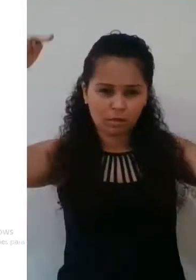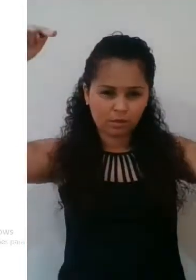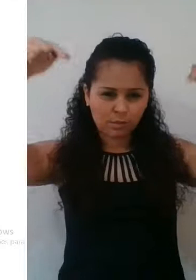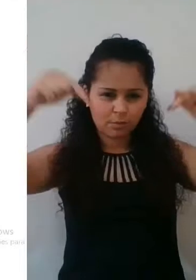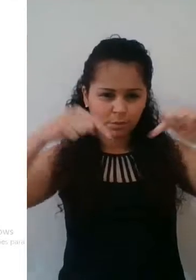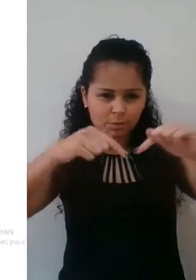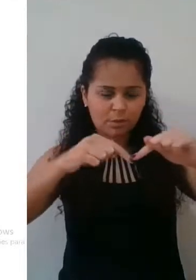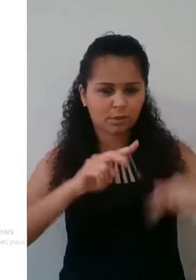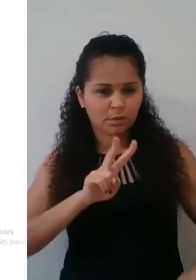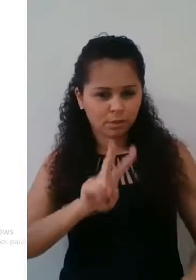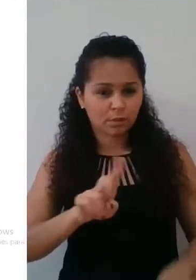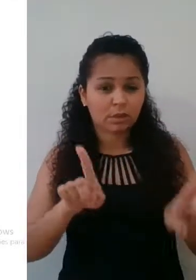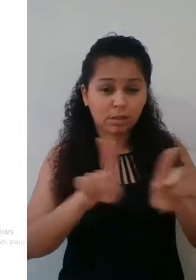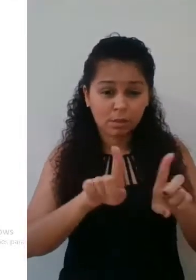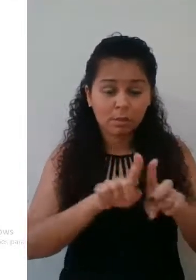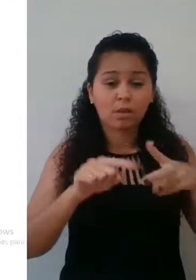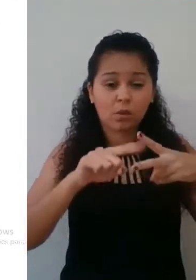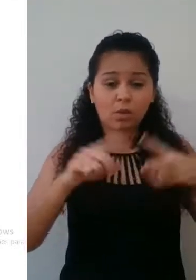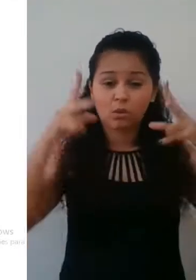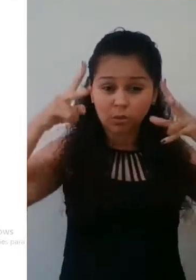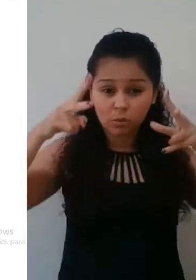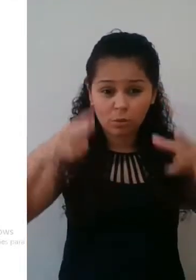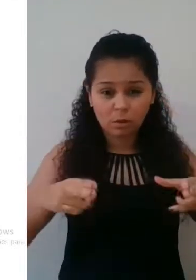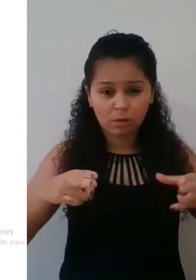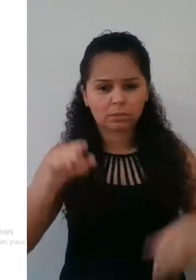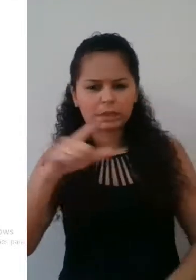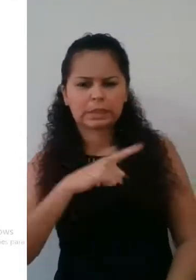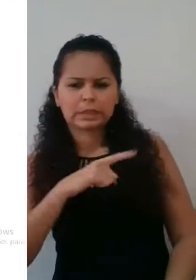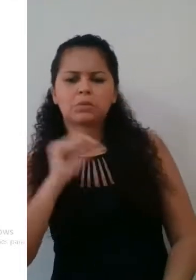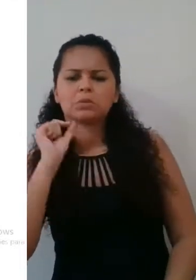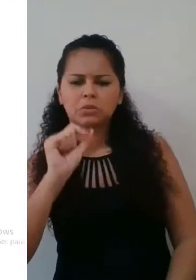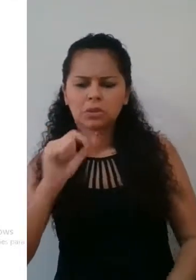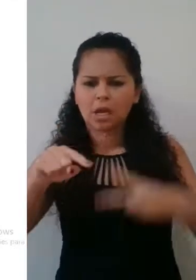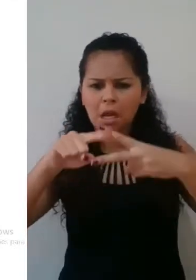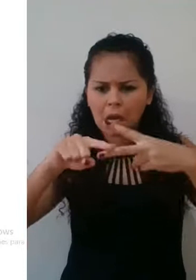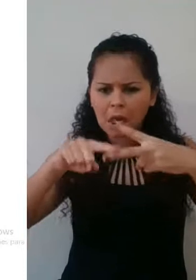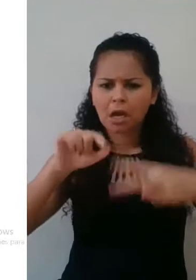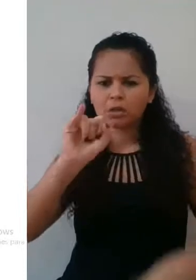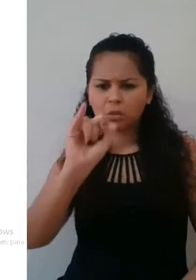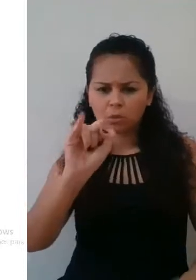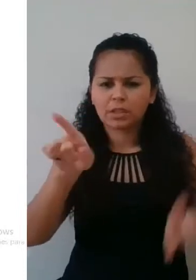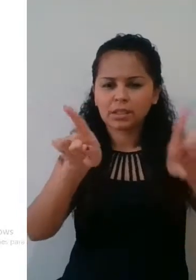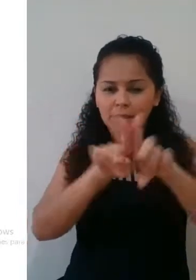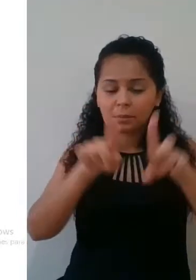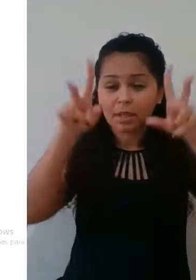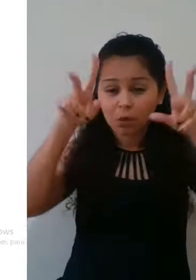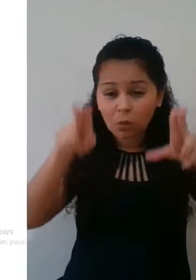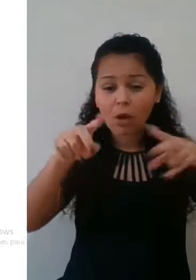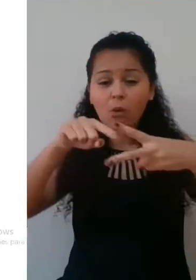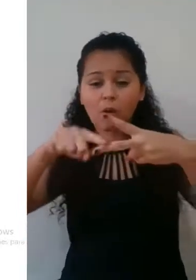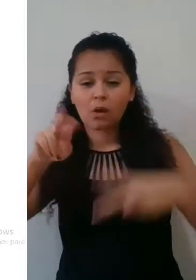refletido com o mesmo ângulo, ok? Então, aqui a gente tem o ângulo I igual ao ângulo R. E no